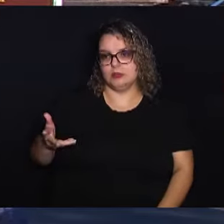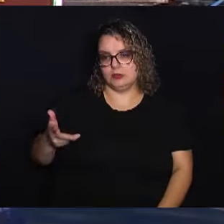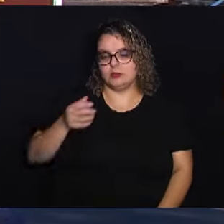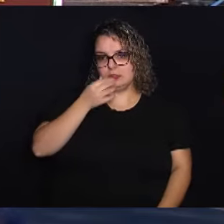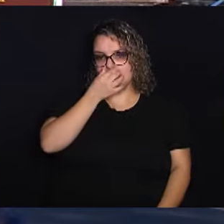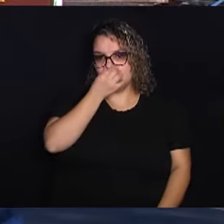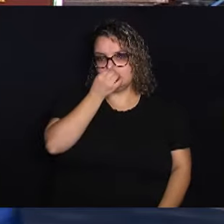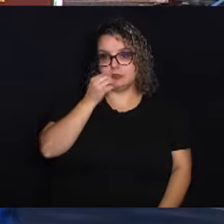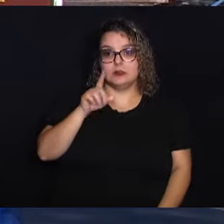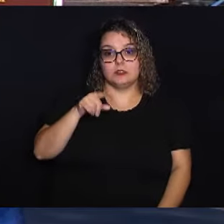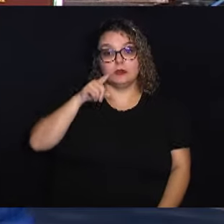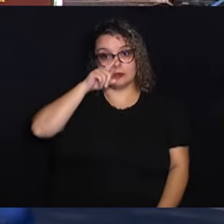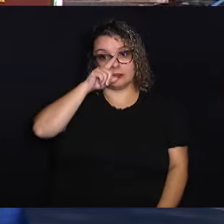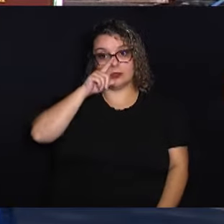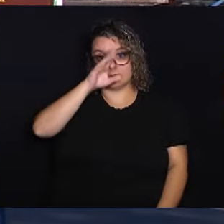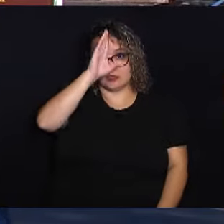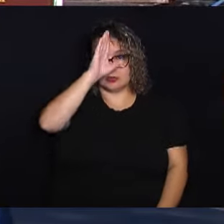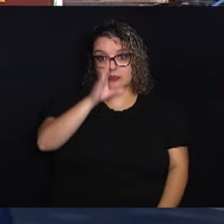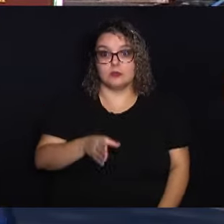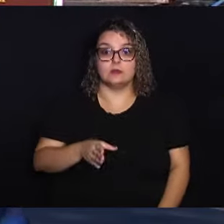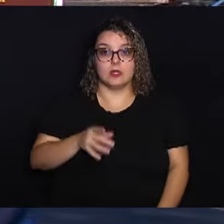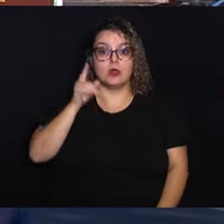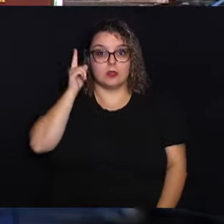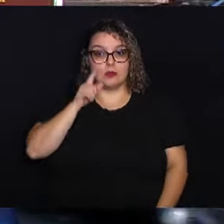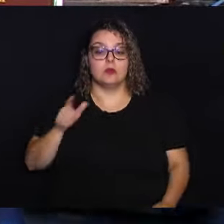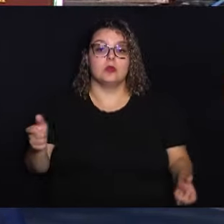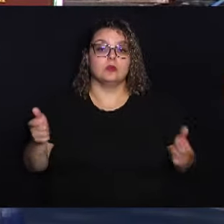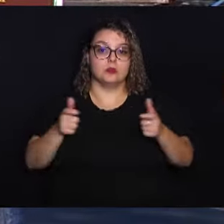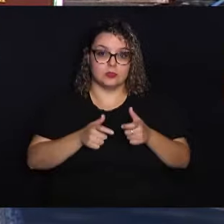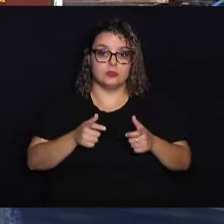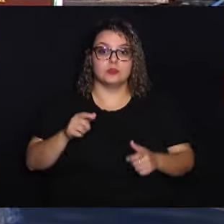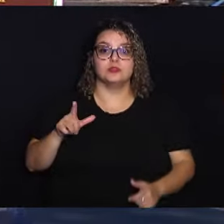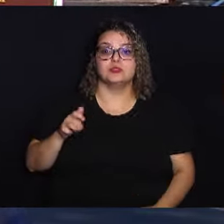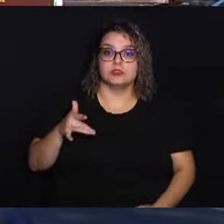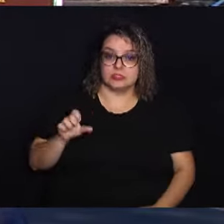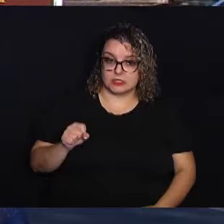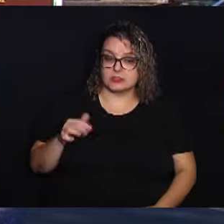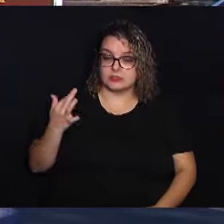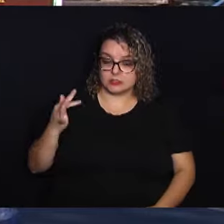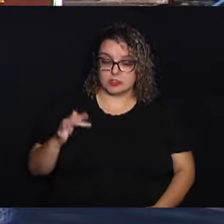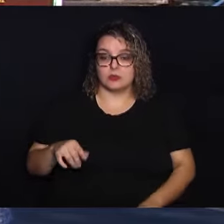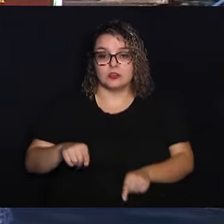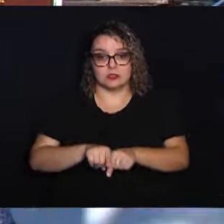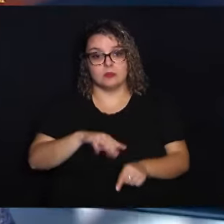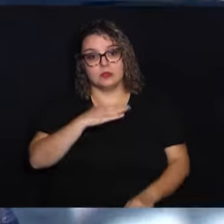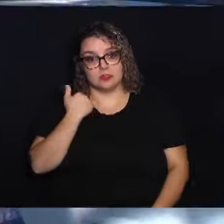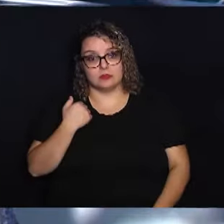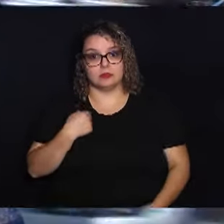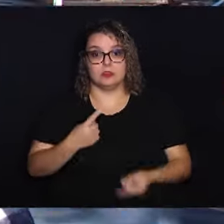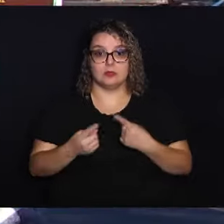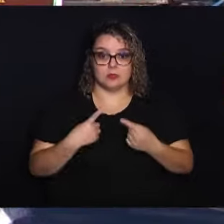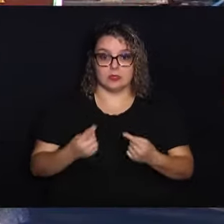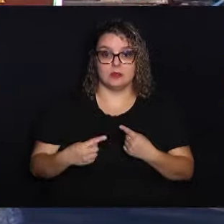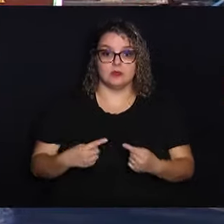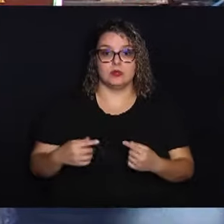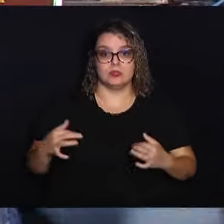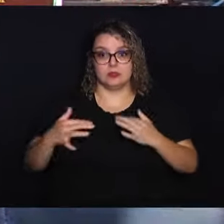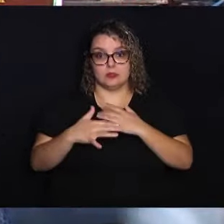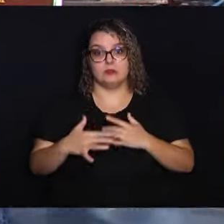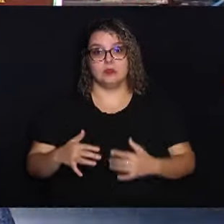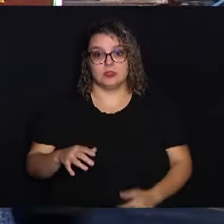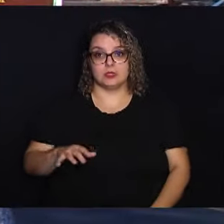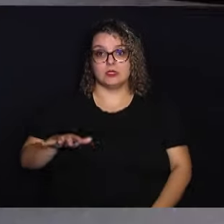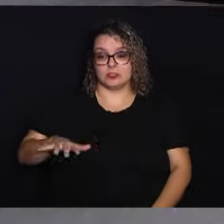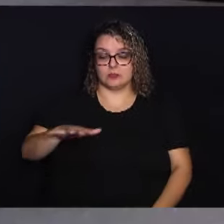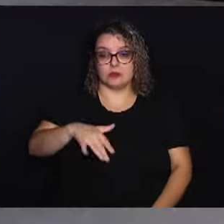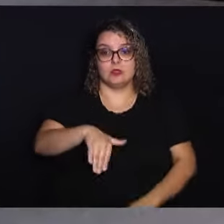velocidade né então é um fator de risco Central pra gente conseguir reduzir o número de lesões e óbitos e nas vias urbanas e e perimetrais